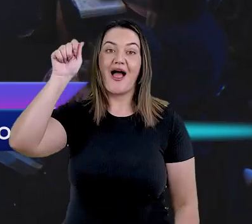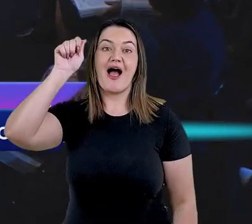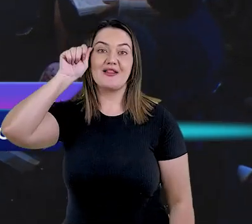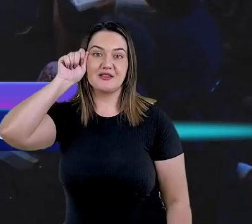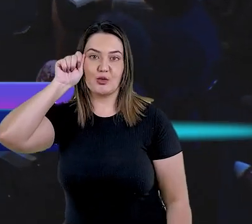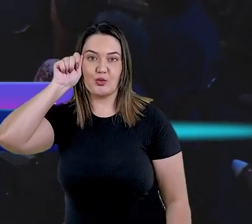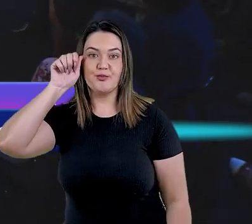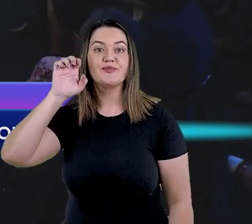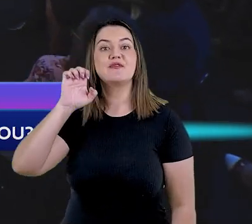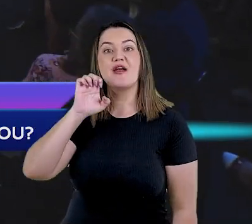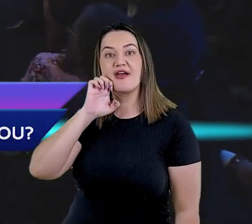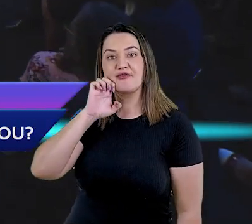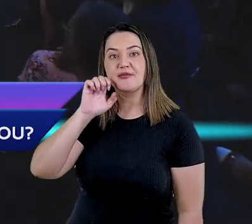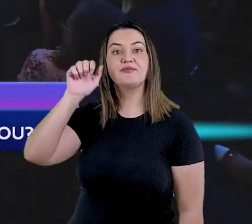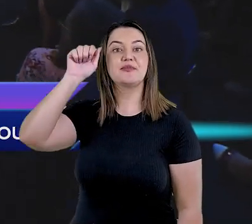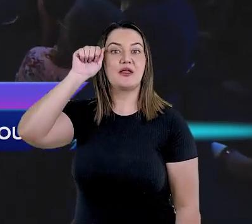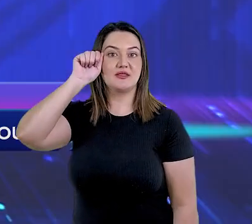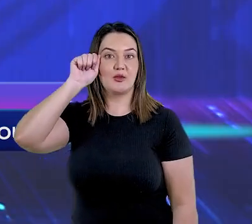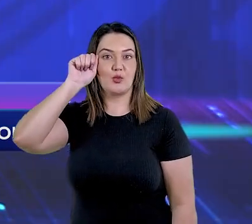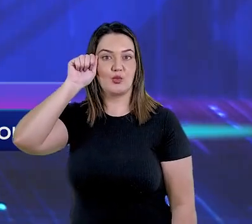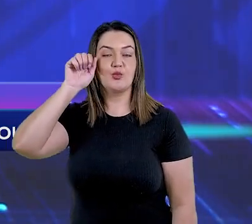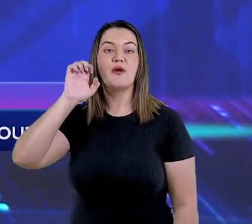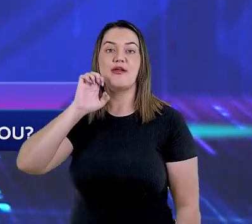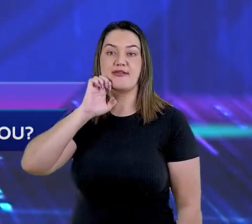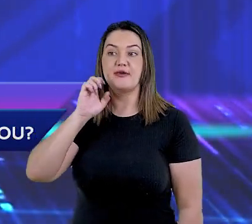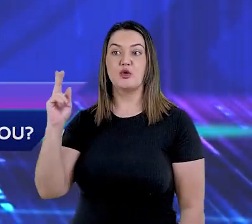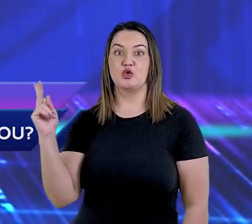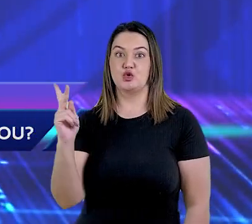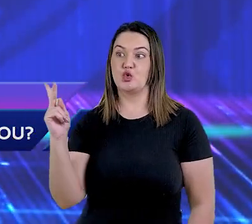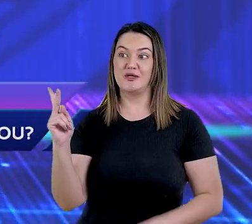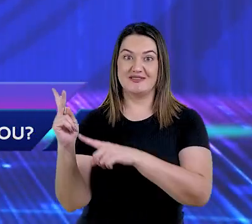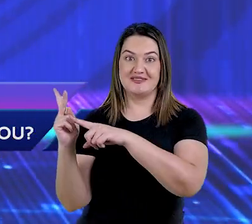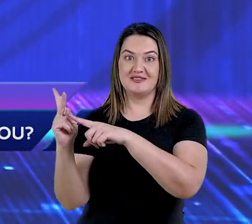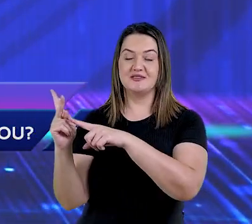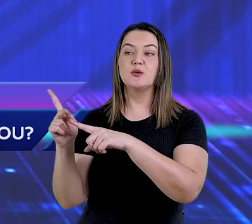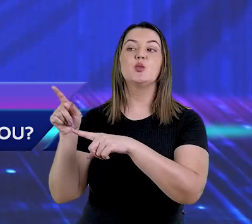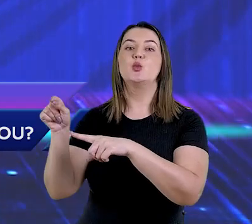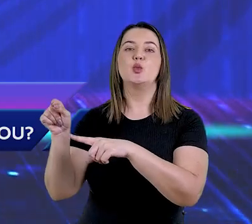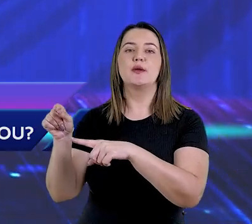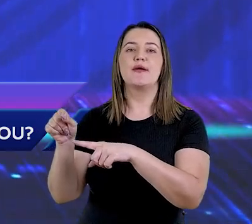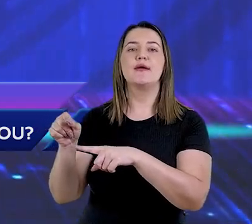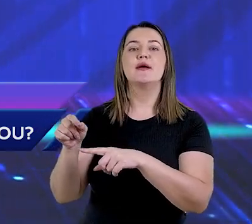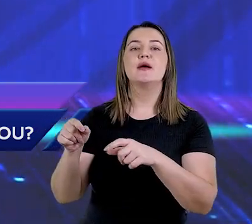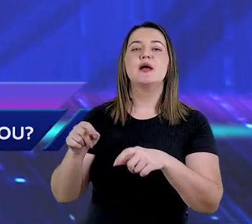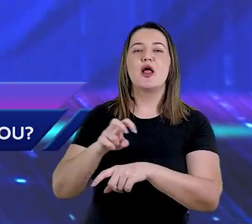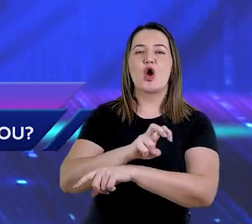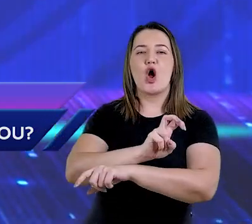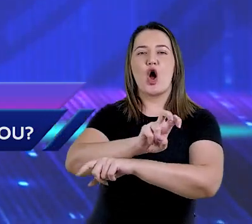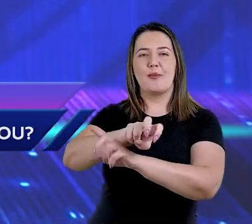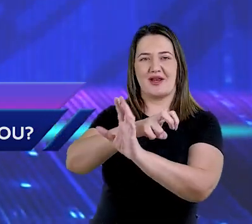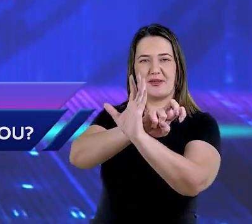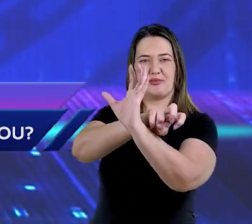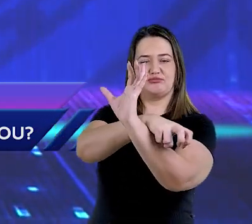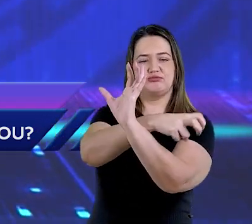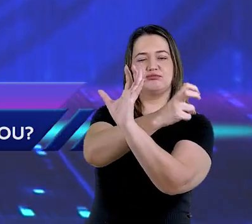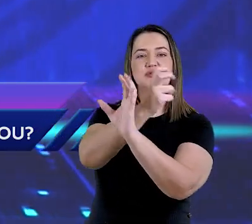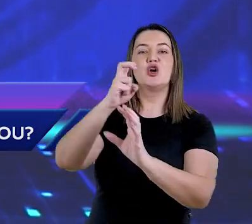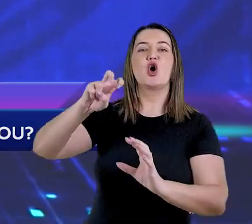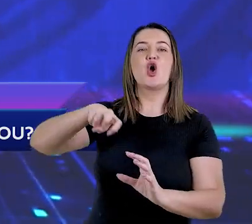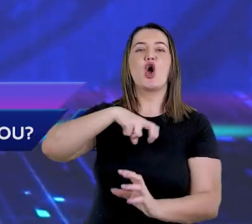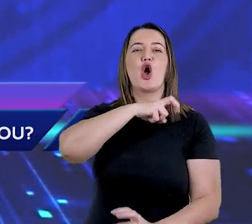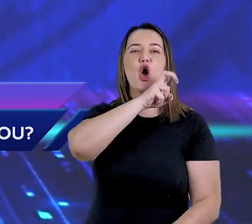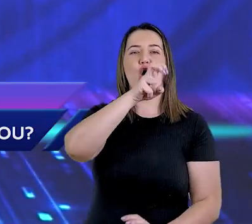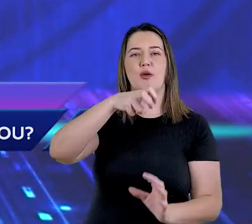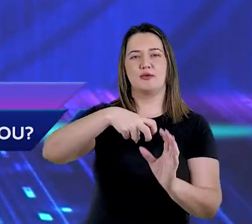pecaram. Quando Eva foi seduzida e enganada pela serpente. A serpente